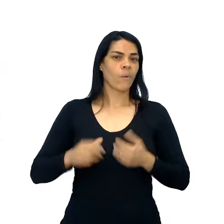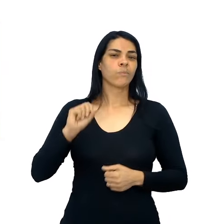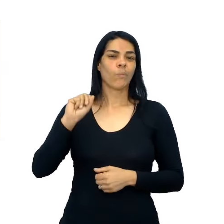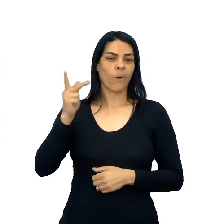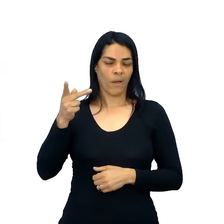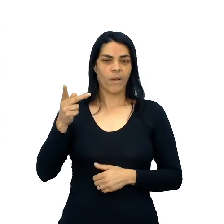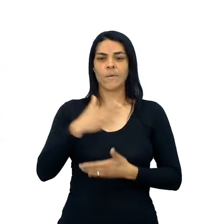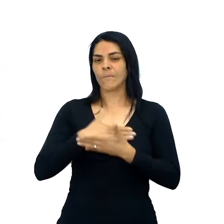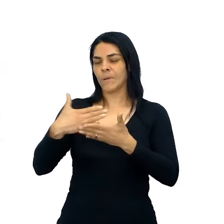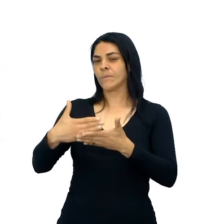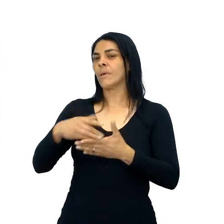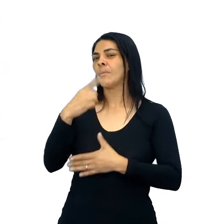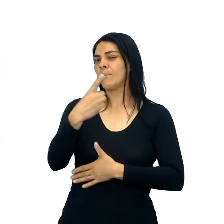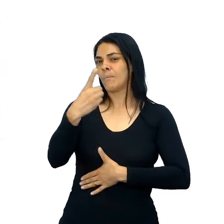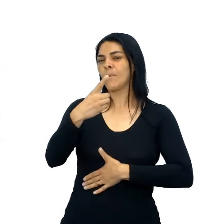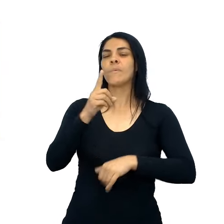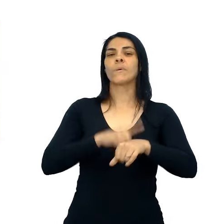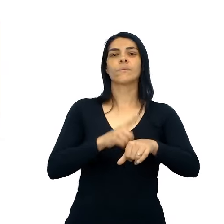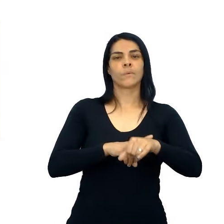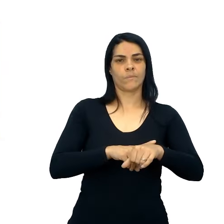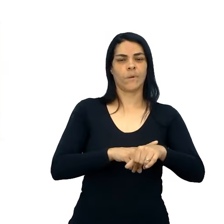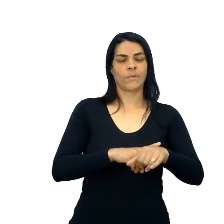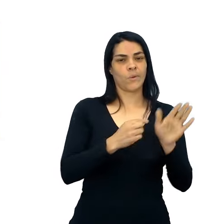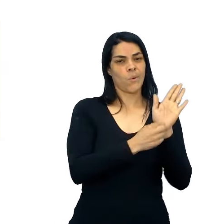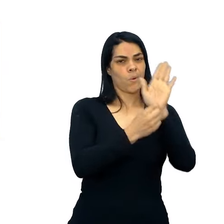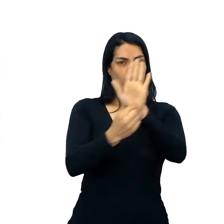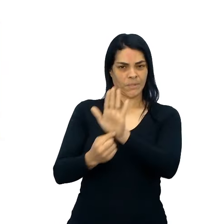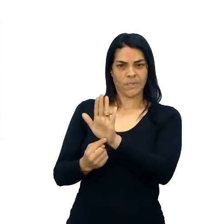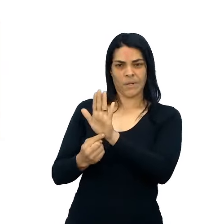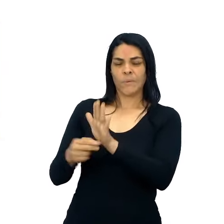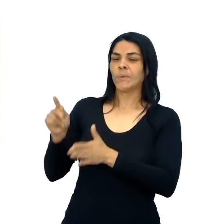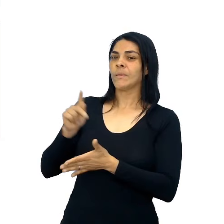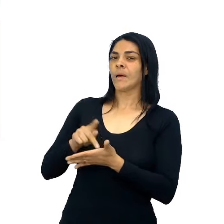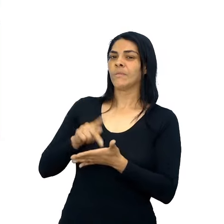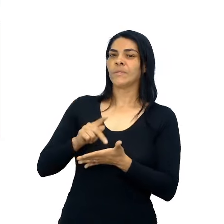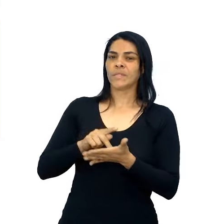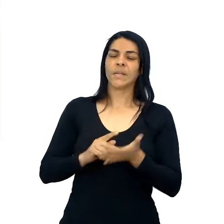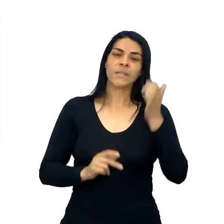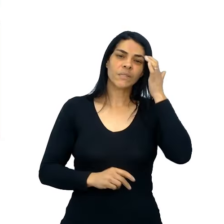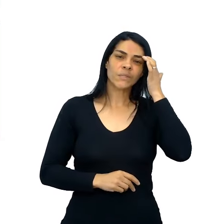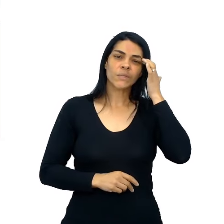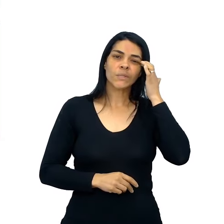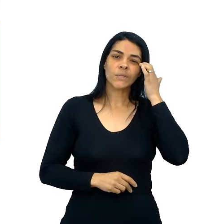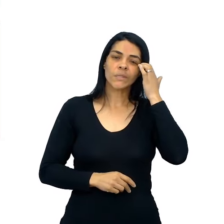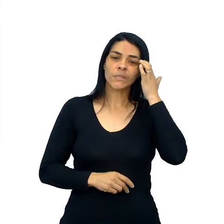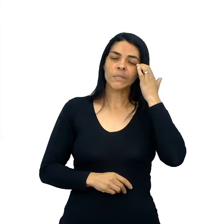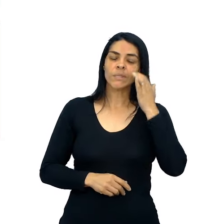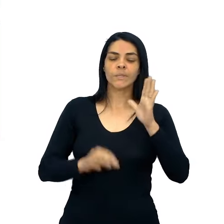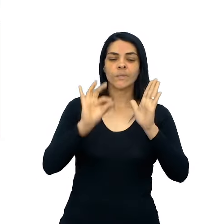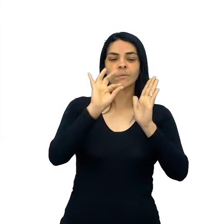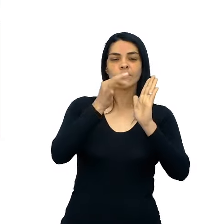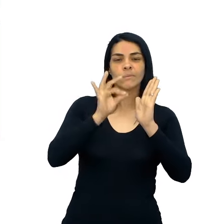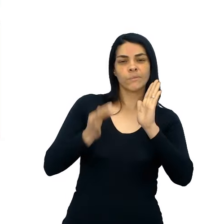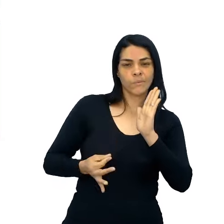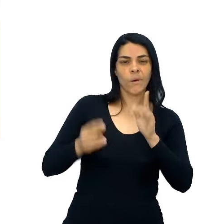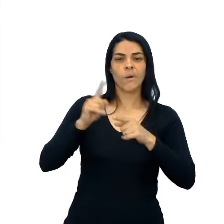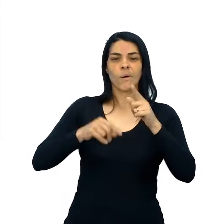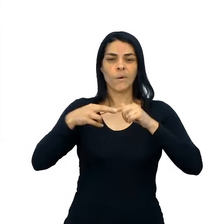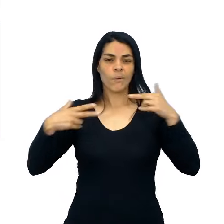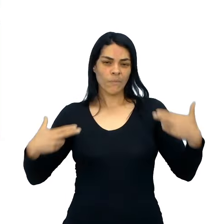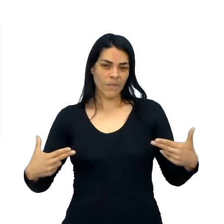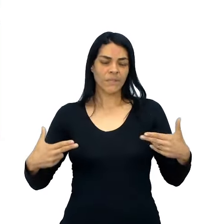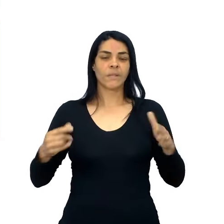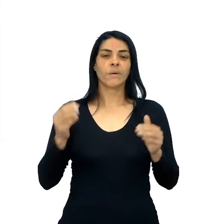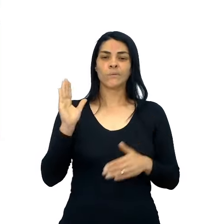dar início a esse primeiro momento, nós trouxemos aqui, na verdade, nós retomamos, né, um material que foi apresentado,